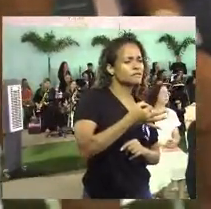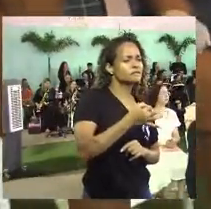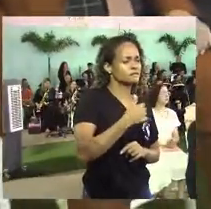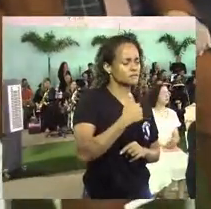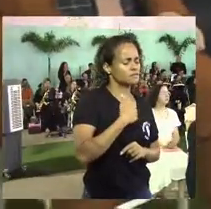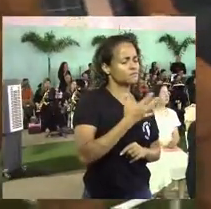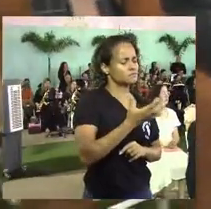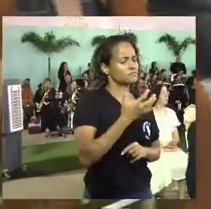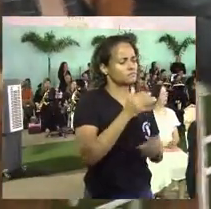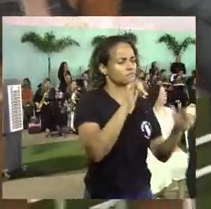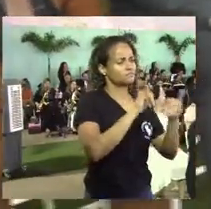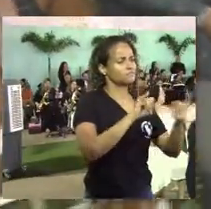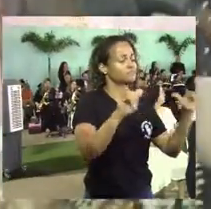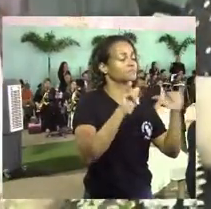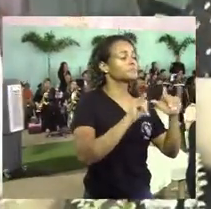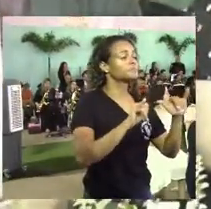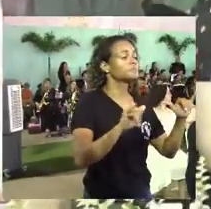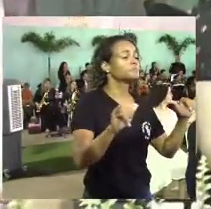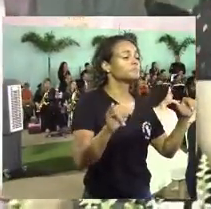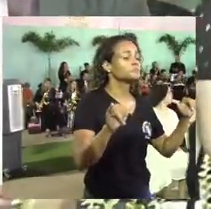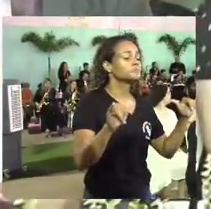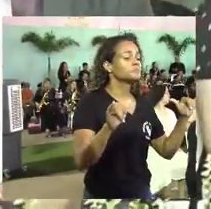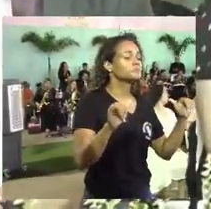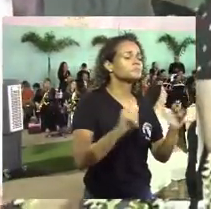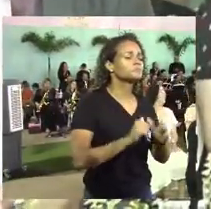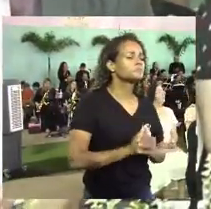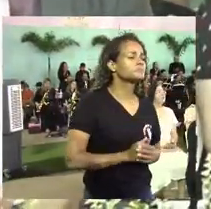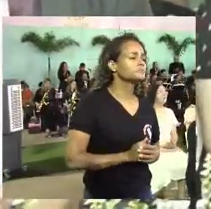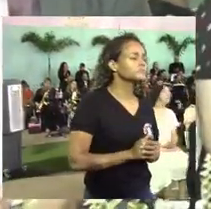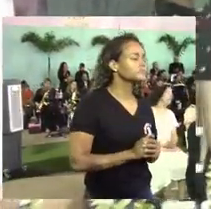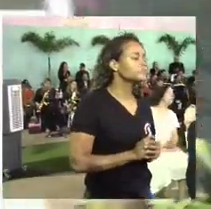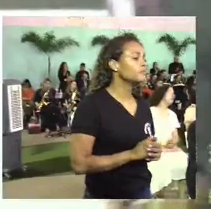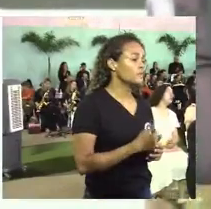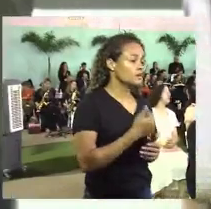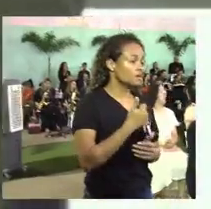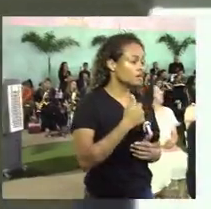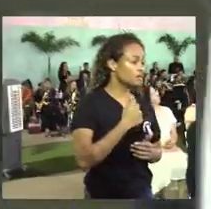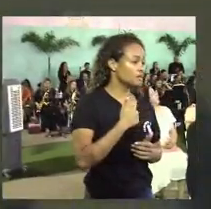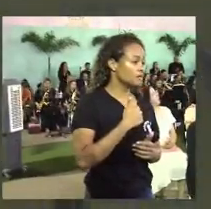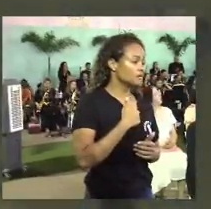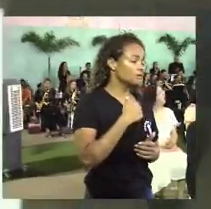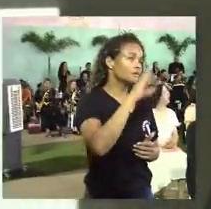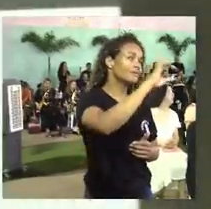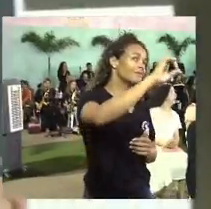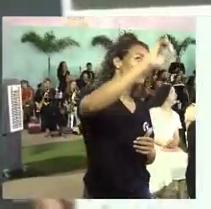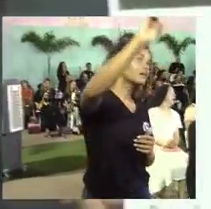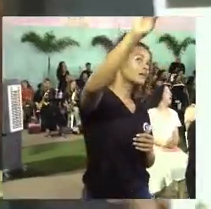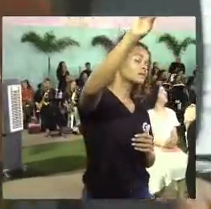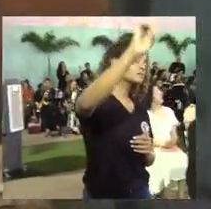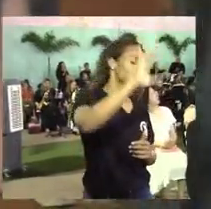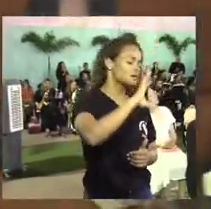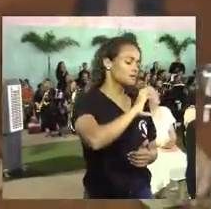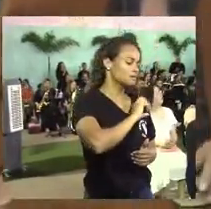quero te ver Aleluia Deus te